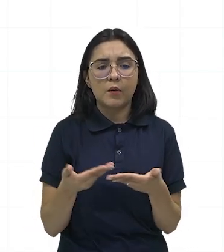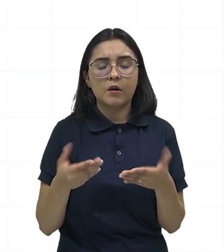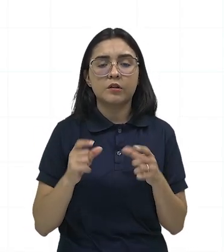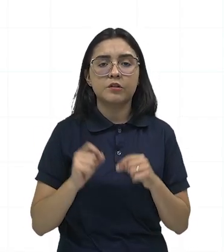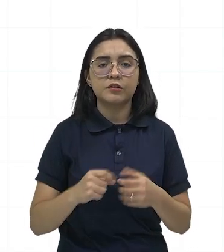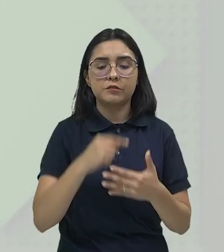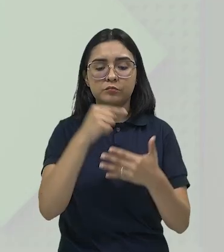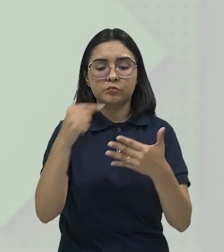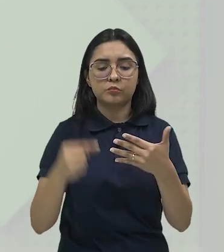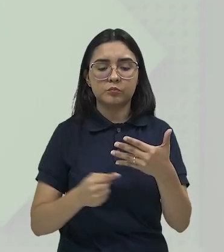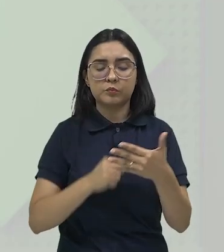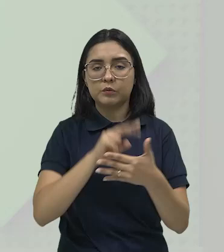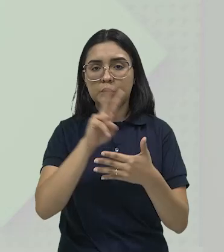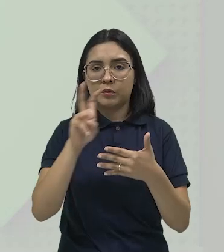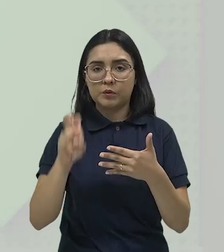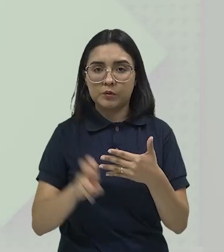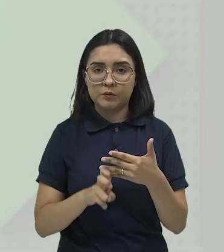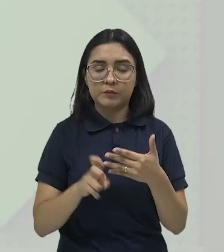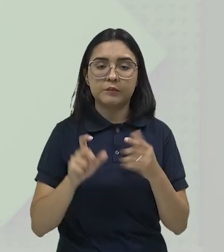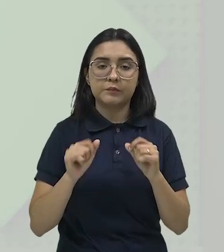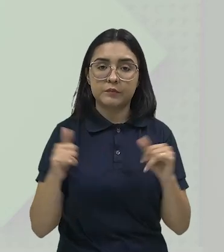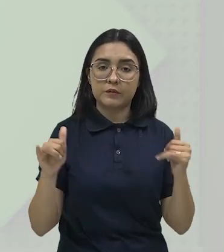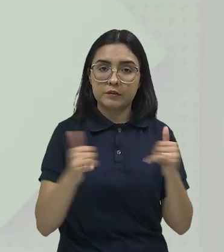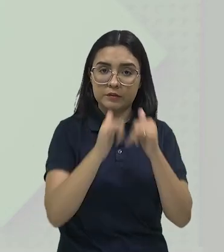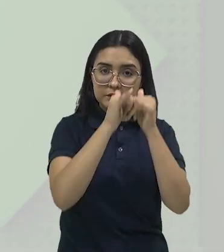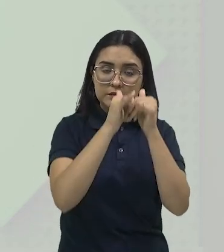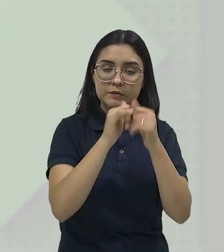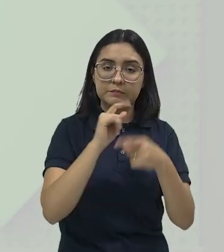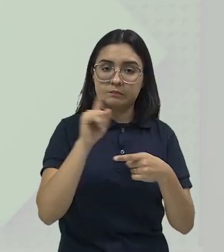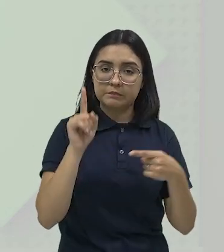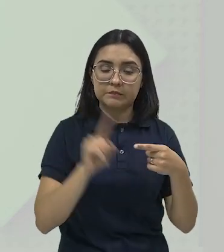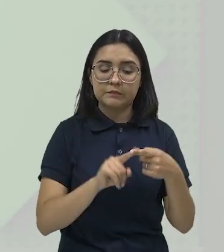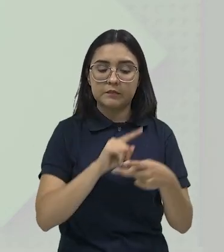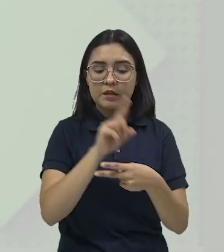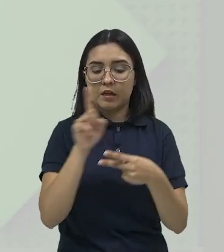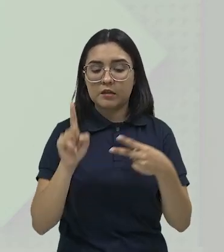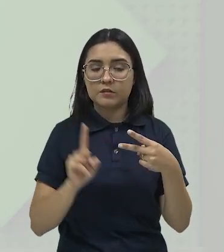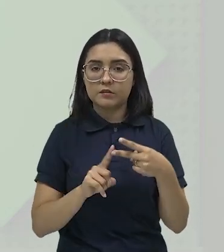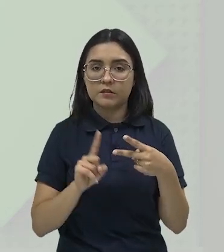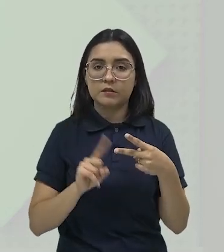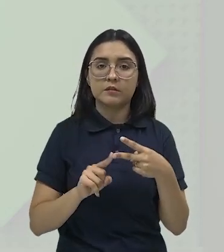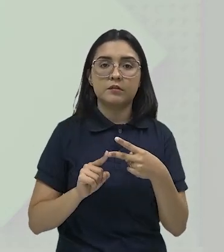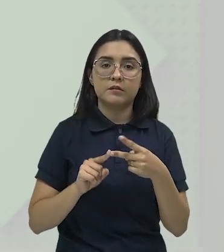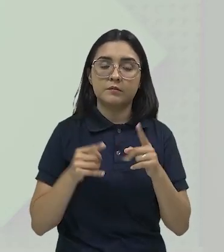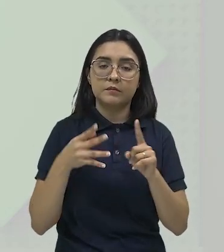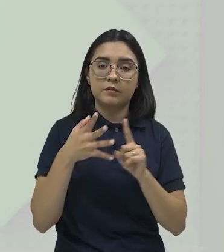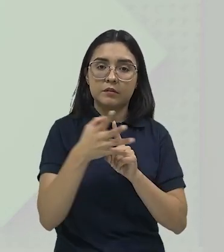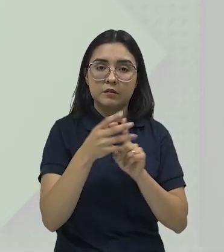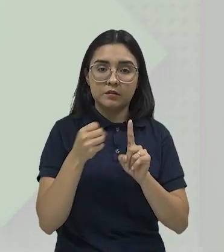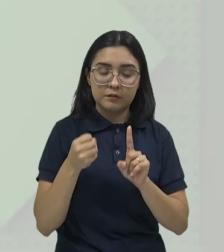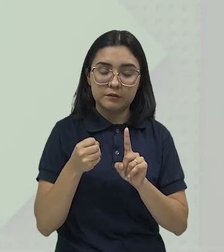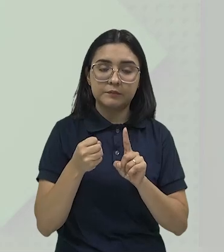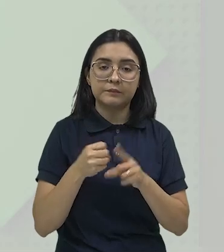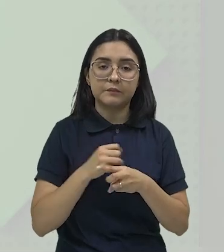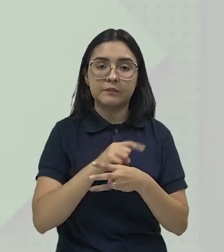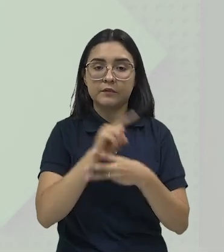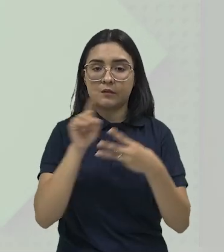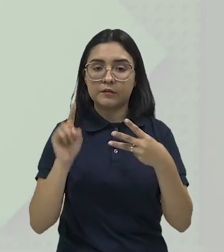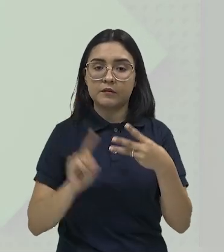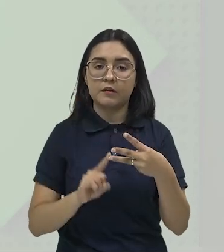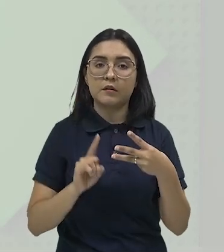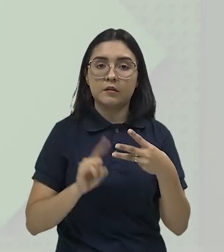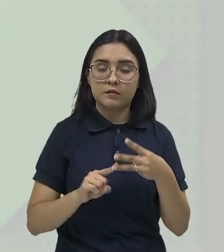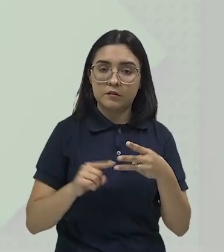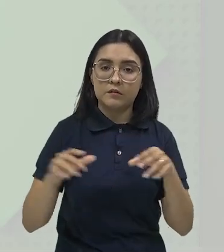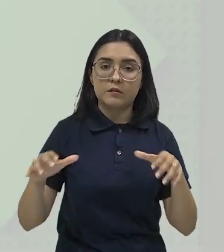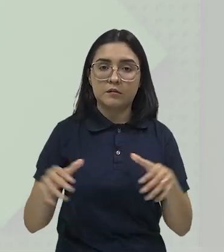aula nós já vimos as usinas hidroelétricas, né? Vimos as usinas termoelétricas,